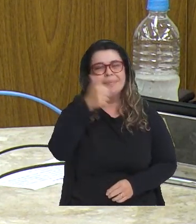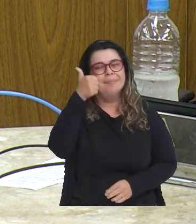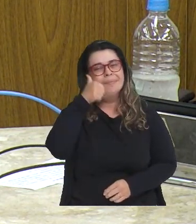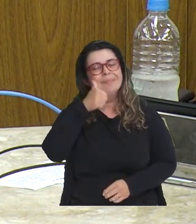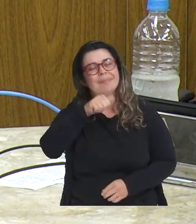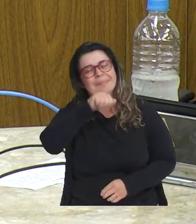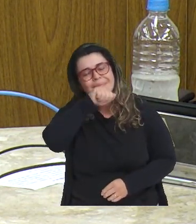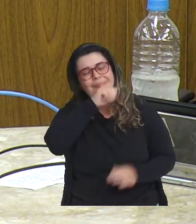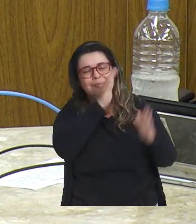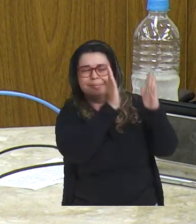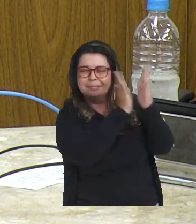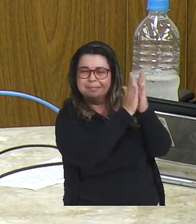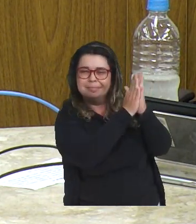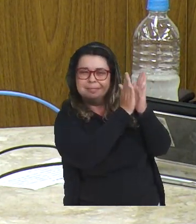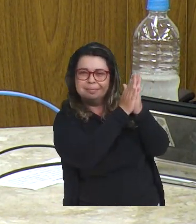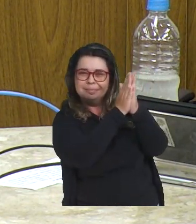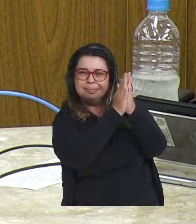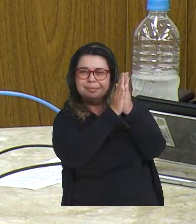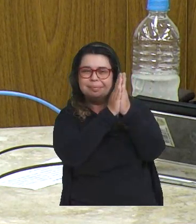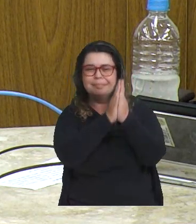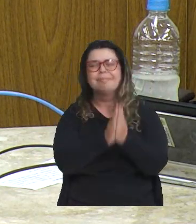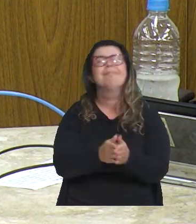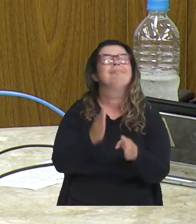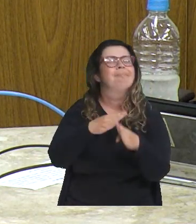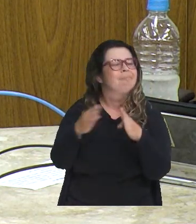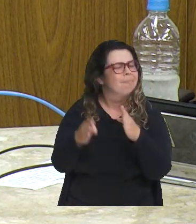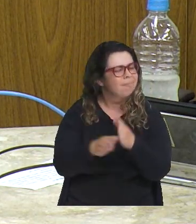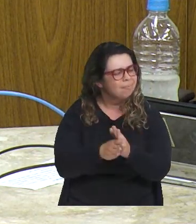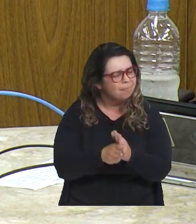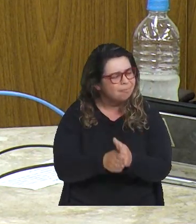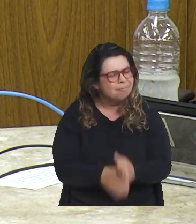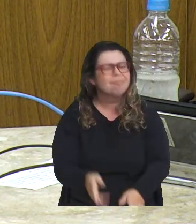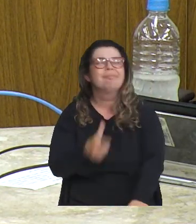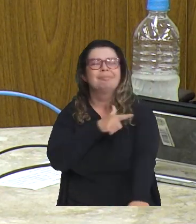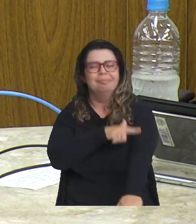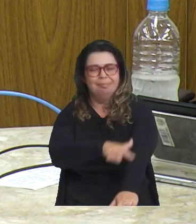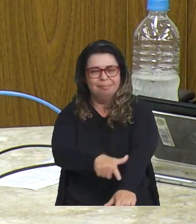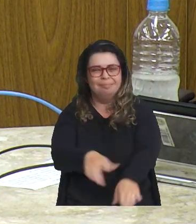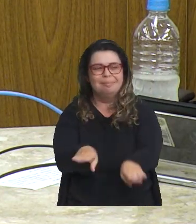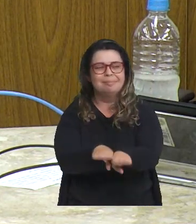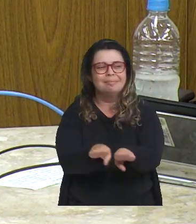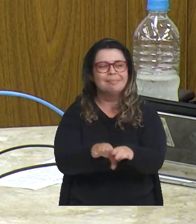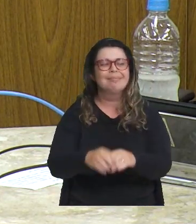para vocês. Vocês merecem toda a honra também, tá? Vocês merecem.